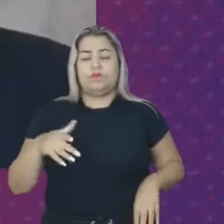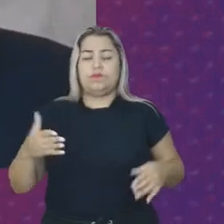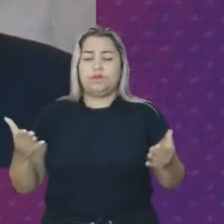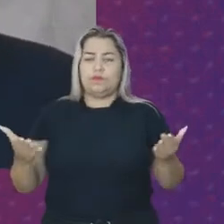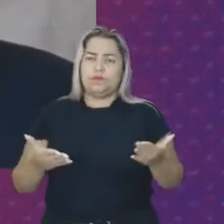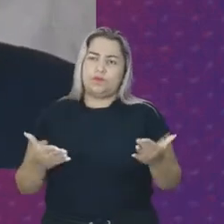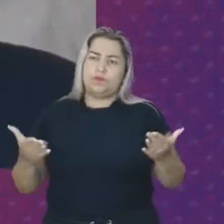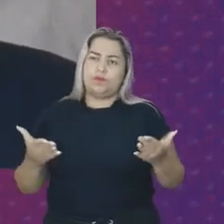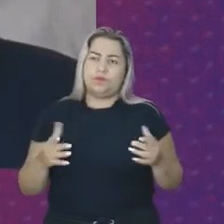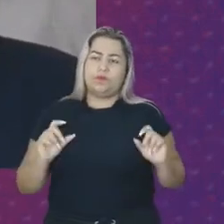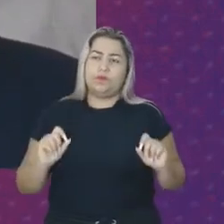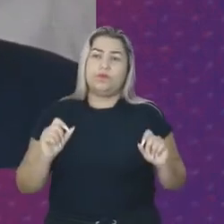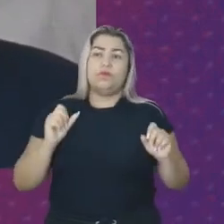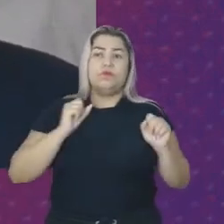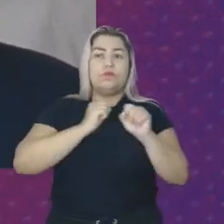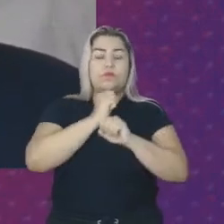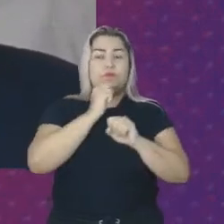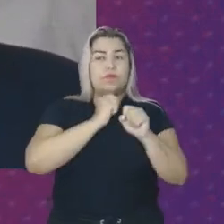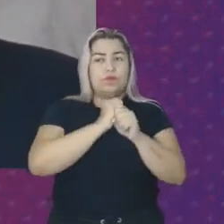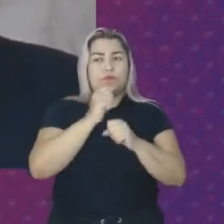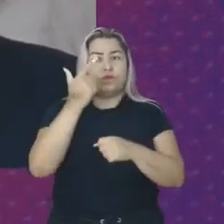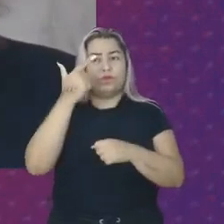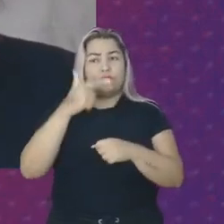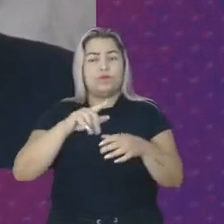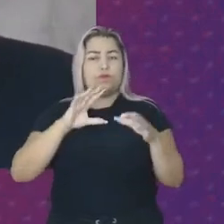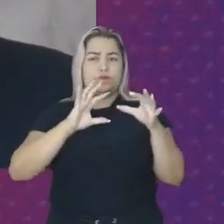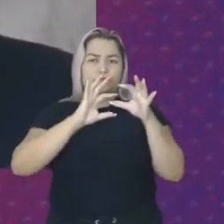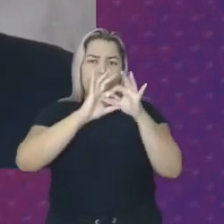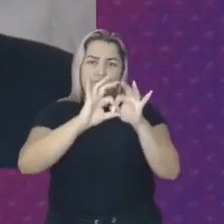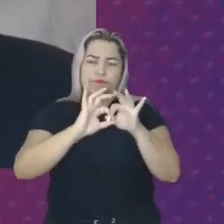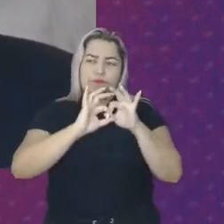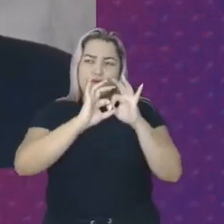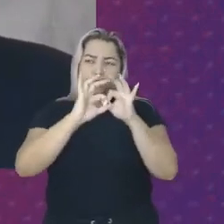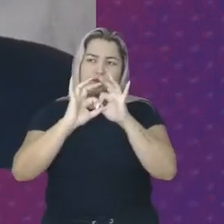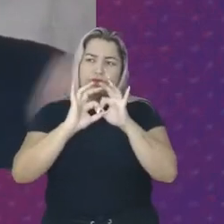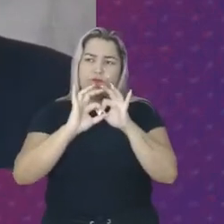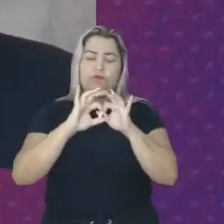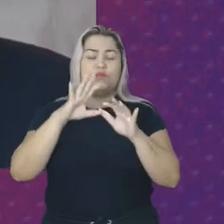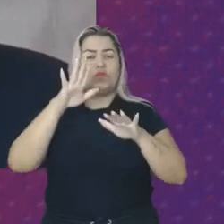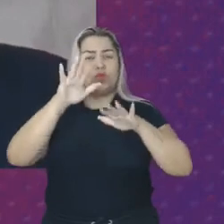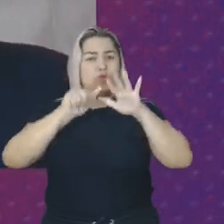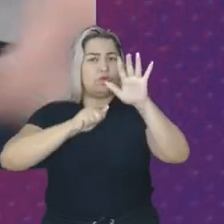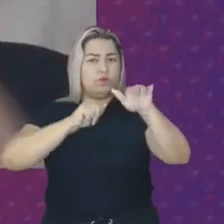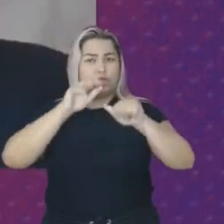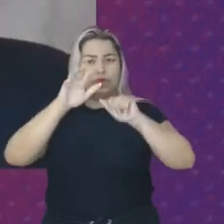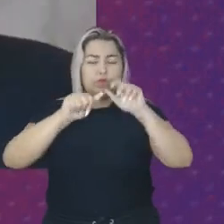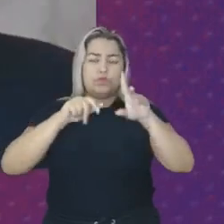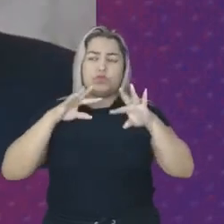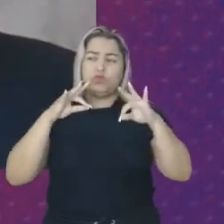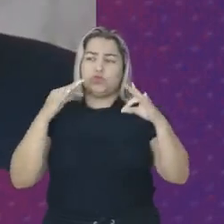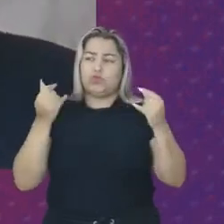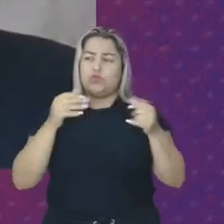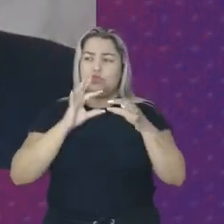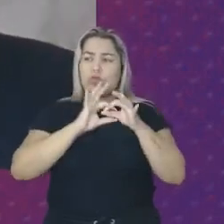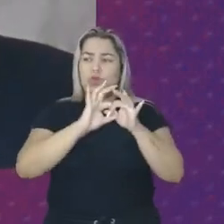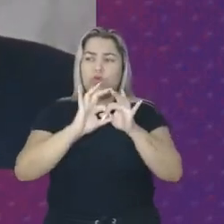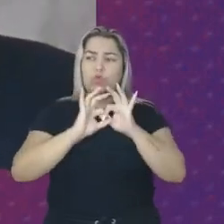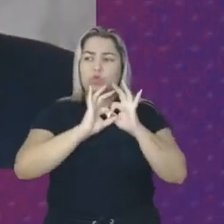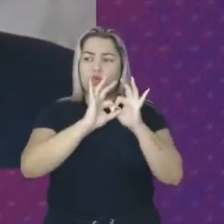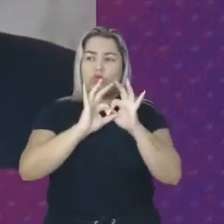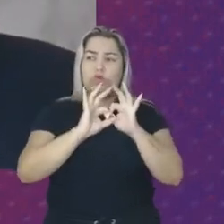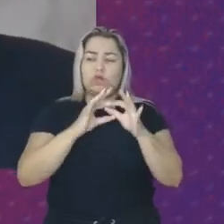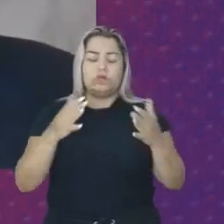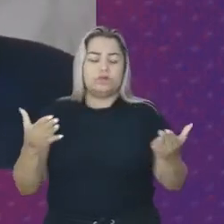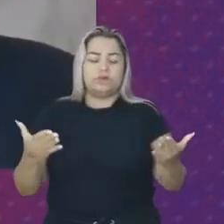momento de reconstrução e união. E convoco a todas para se unirem a